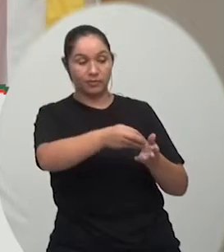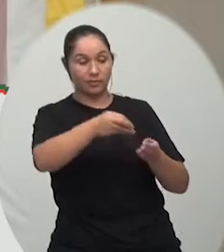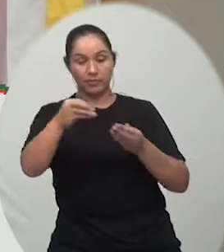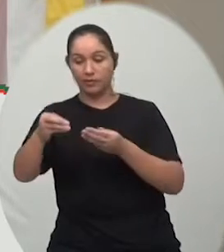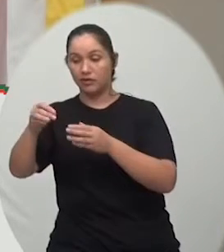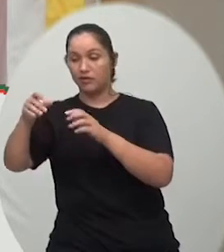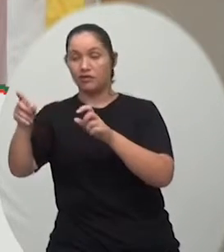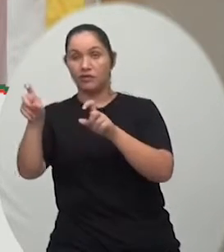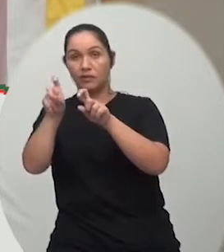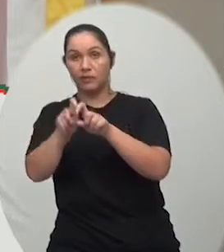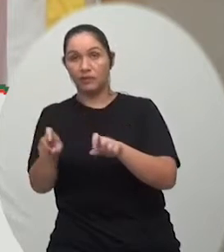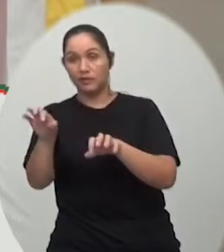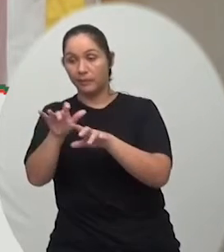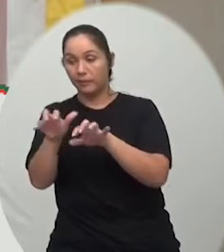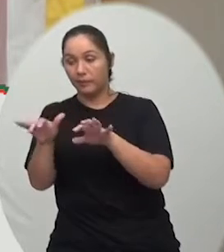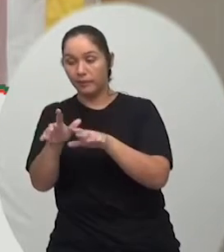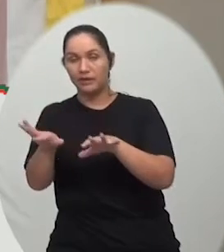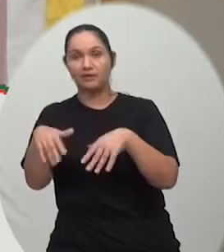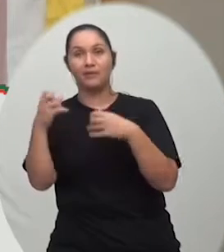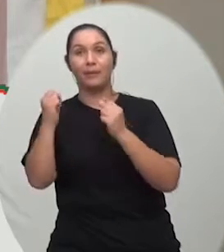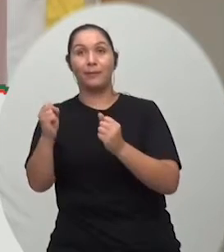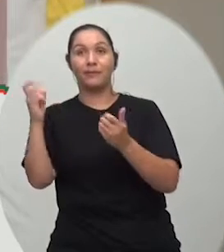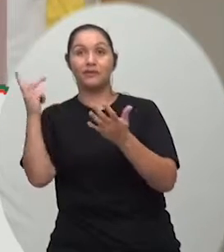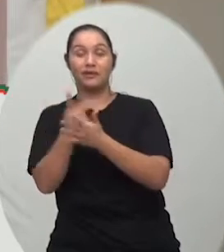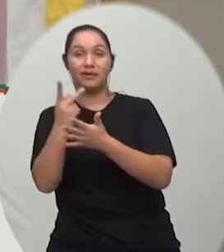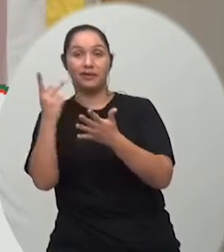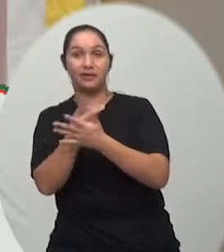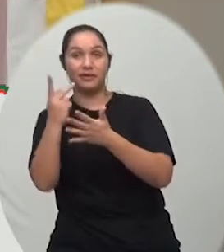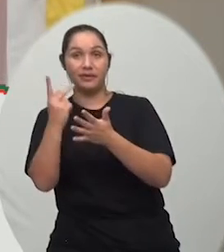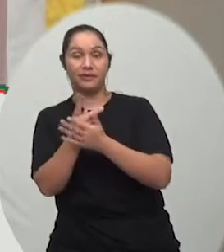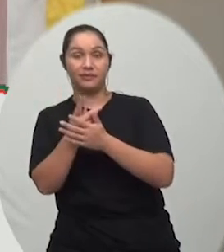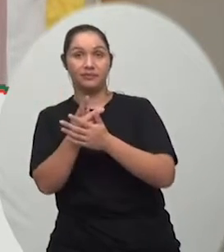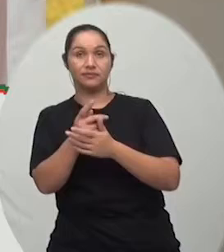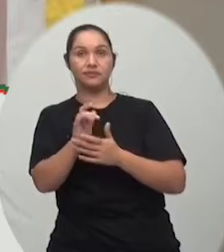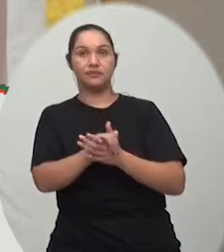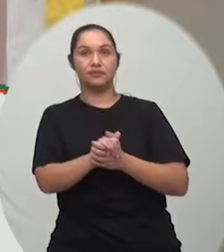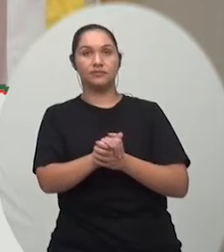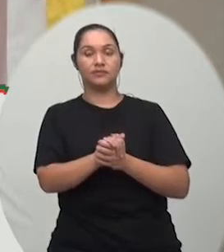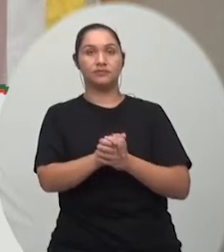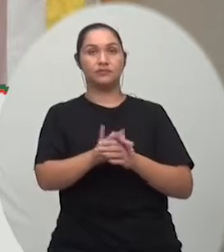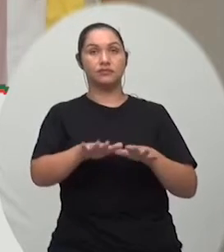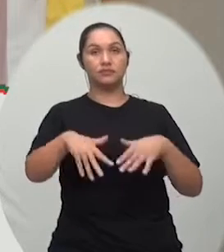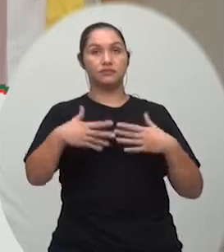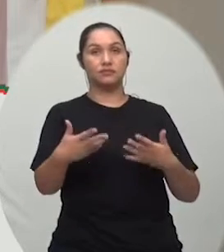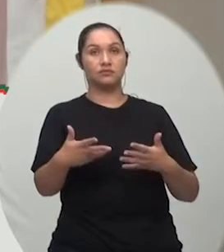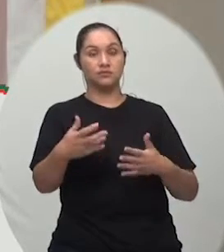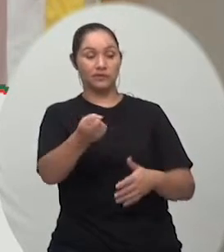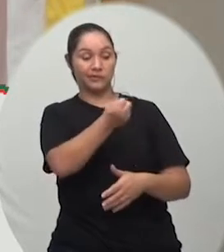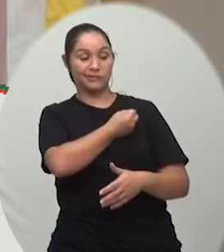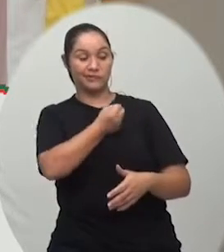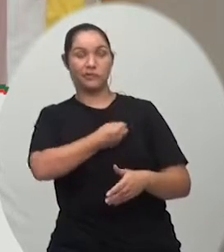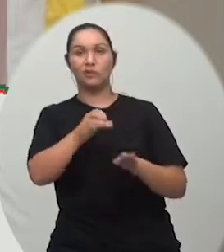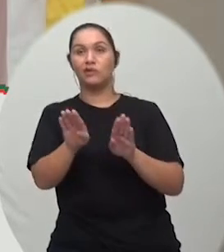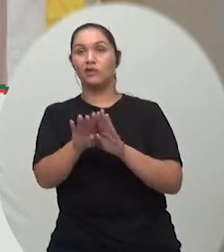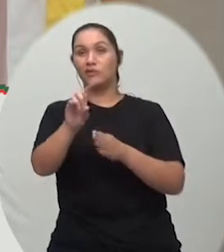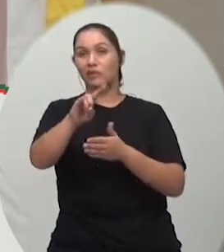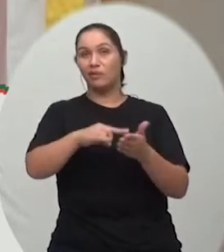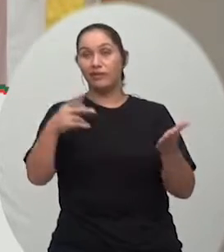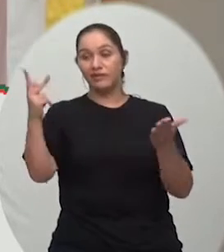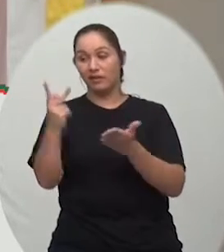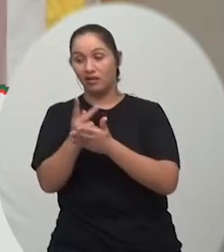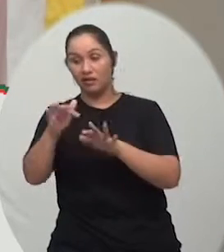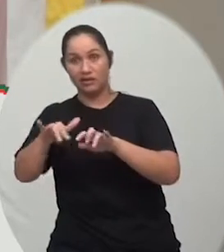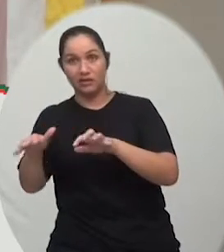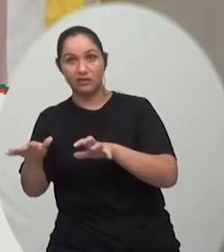repente, acontecer de errar alguma colocação, errar alguma frase, errar o número de algum documento e